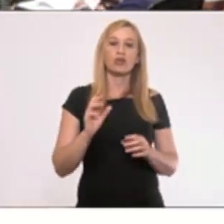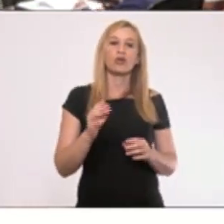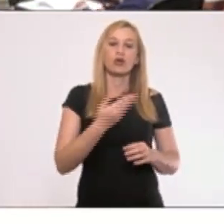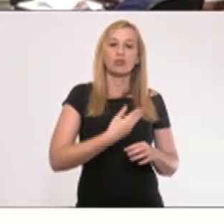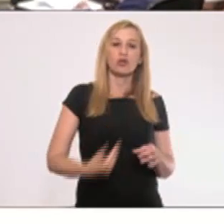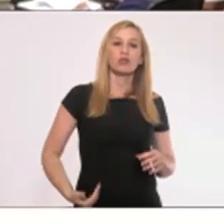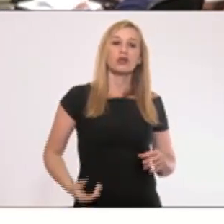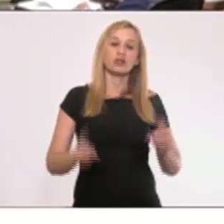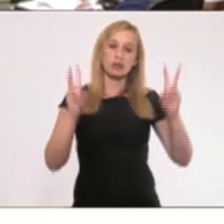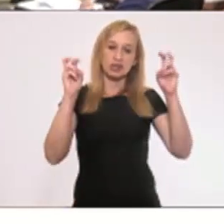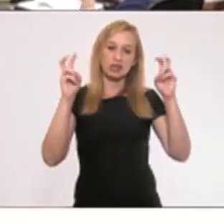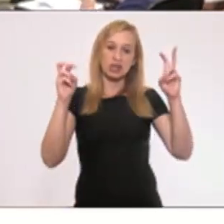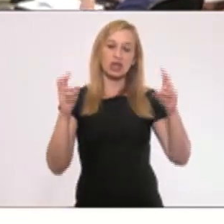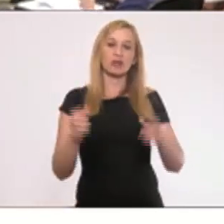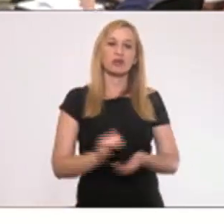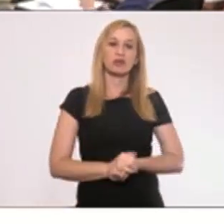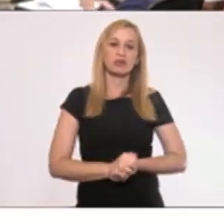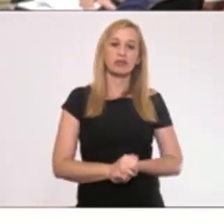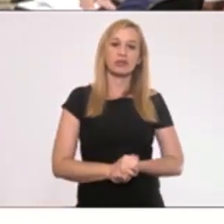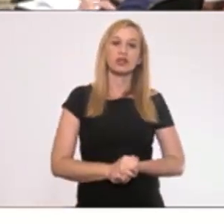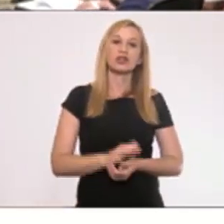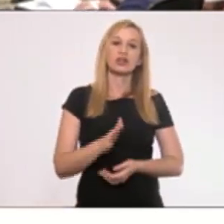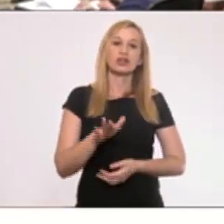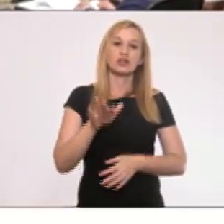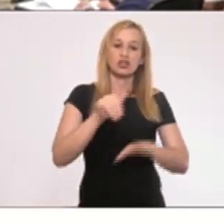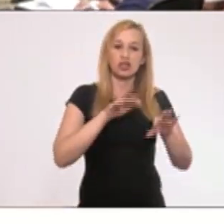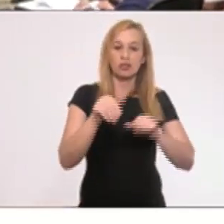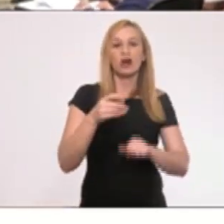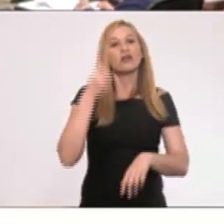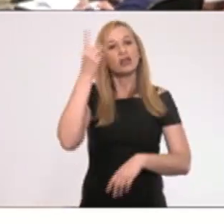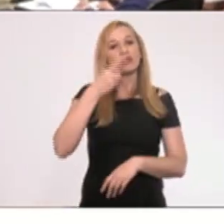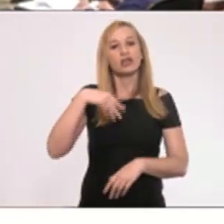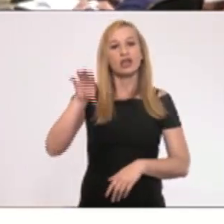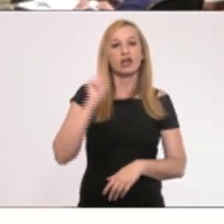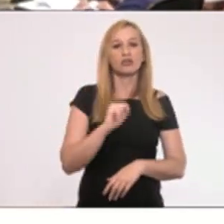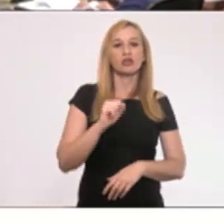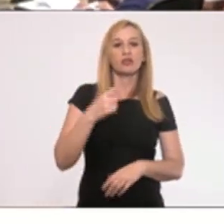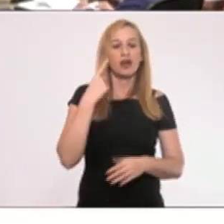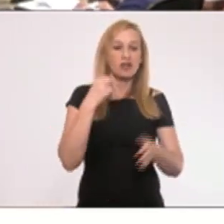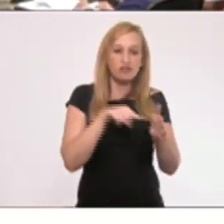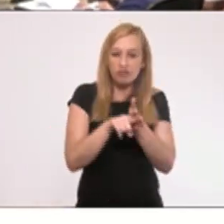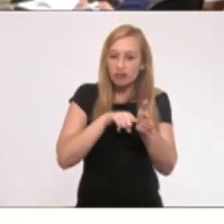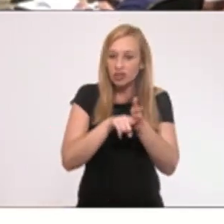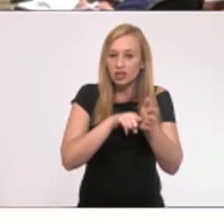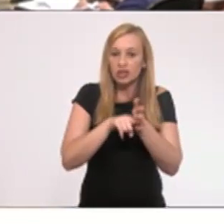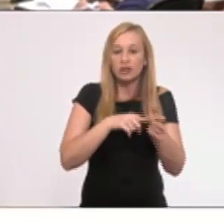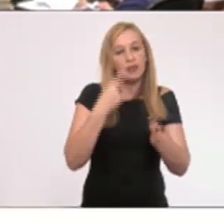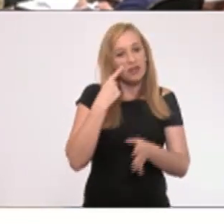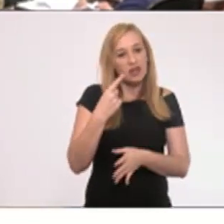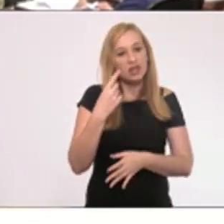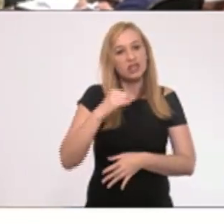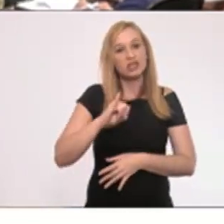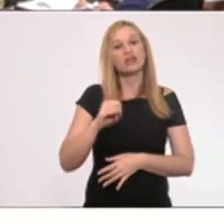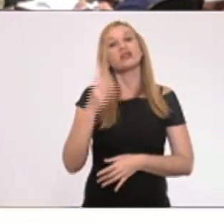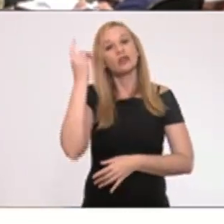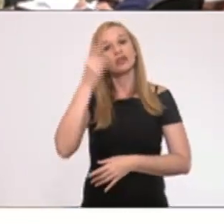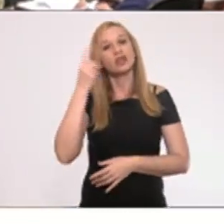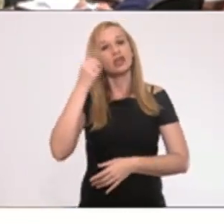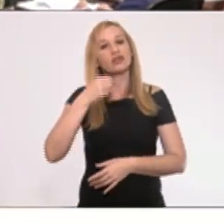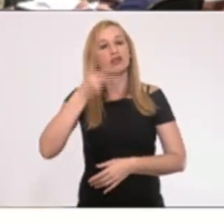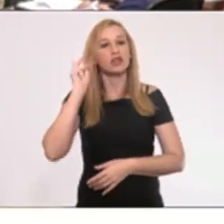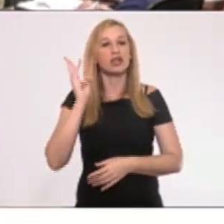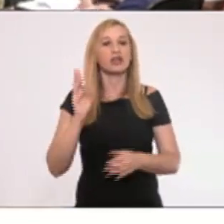e Tecnologia. Vou chamar o deputado Carlos Mink para revisar os meus PLs, para ver se o deputado Valdec não põe emenda nos meus.